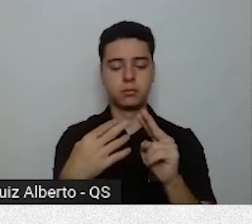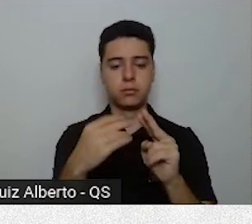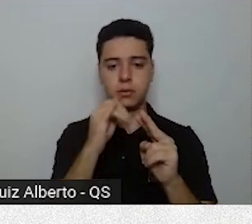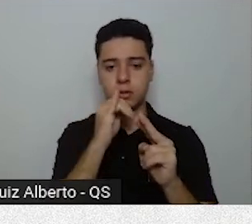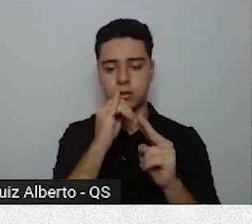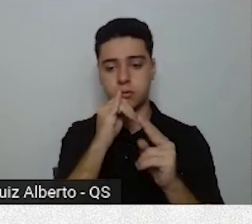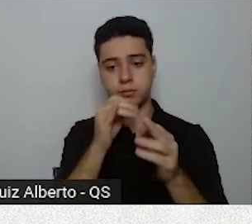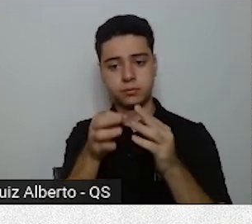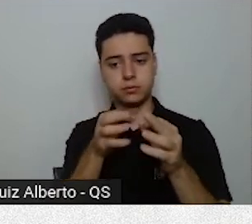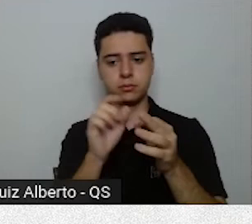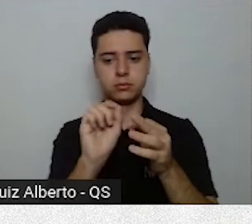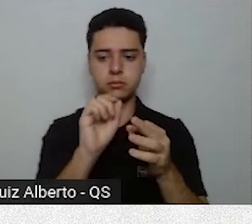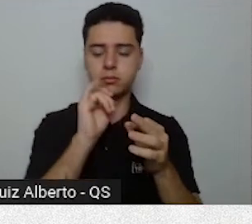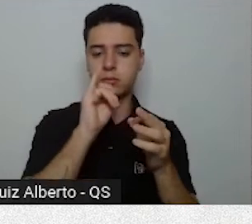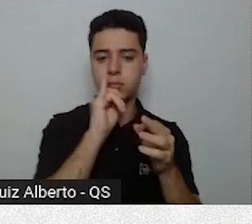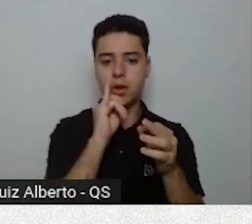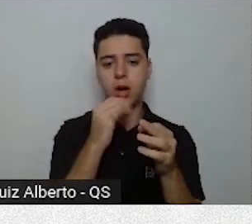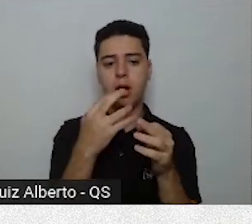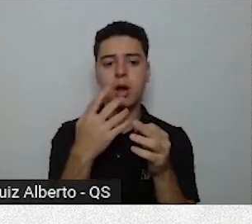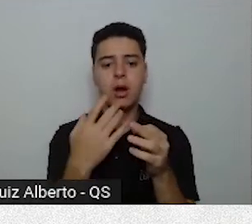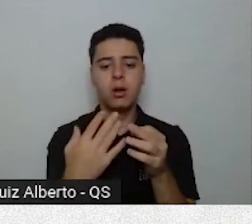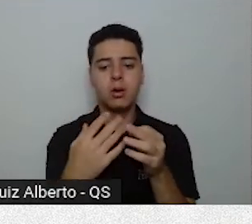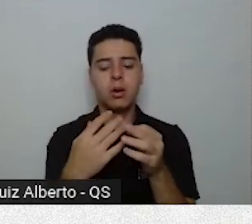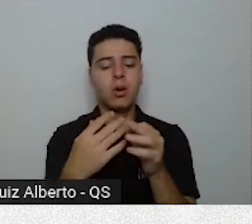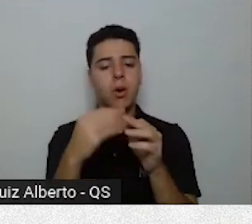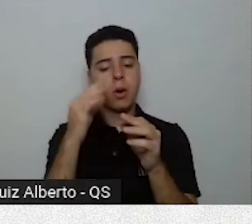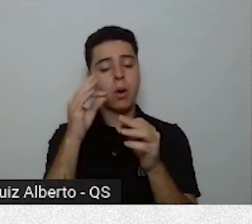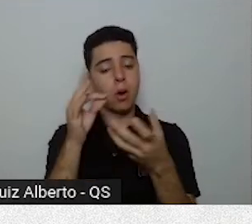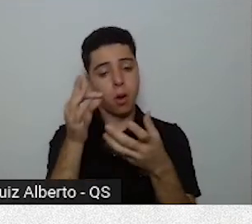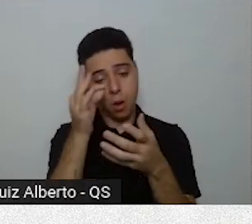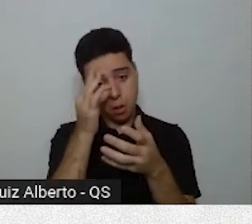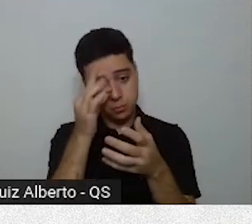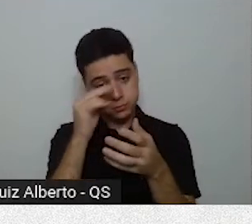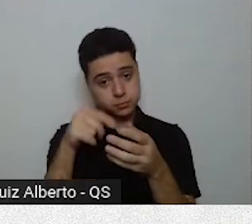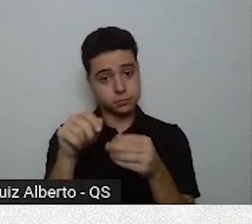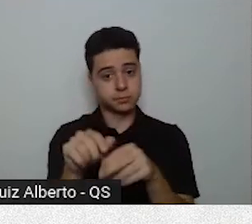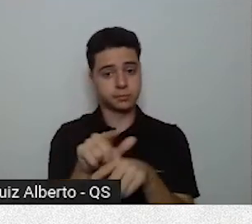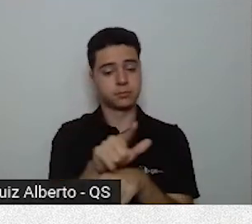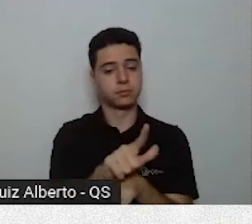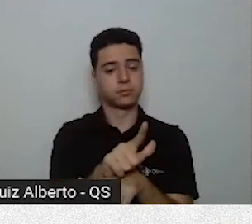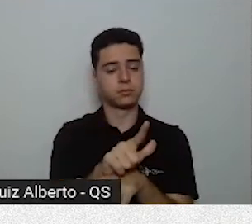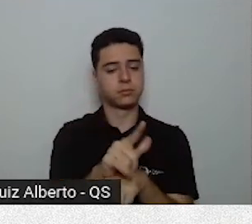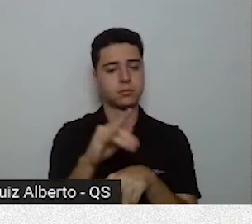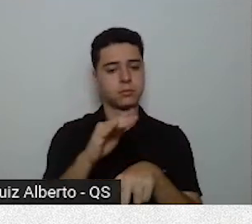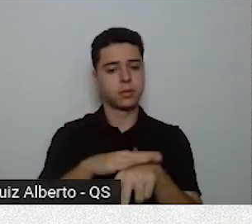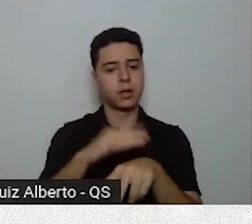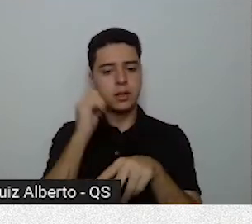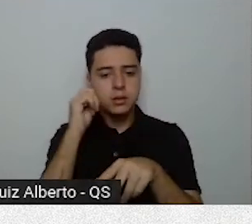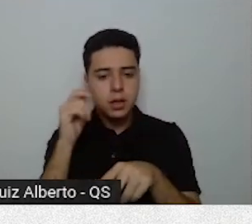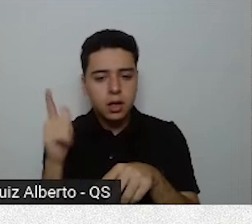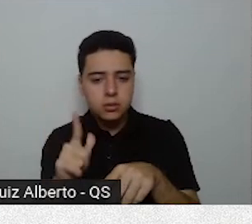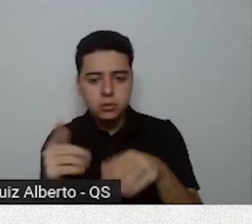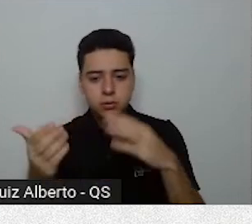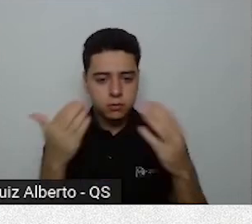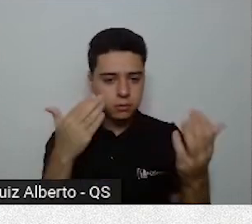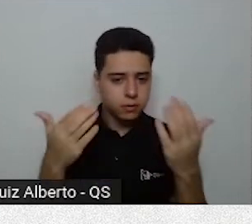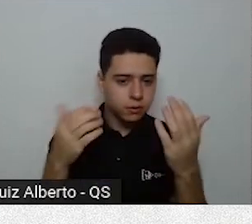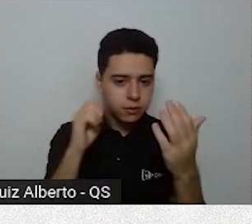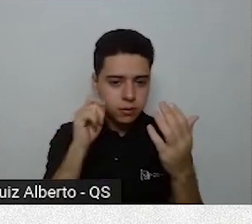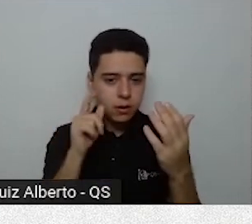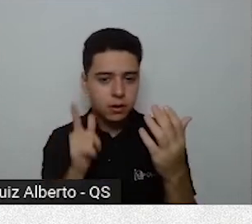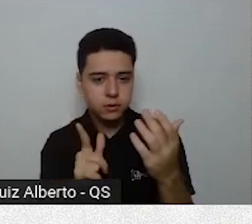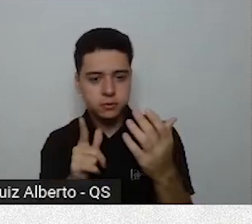na paleta a cor rosa, depois que seca, ela vai ficando um pouco mais azulada. E